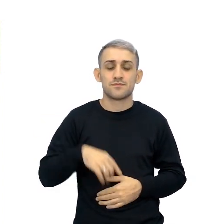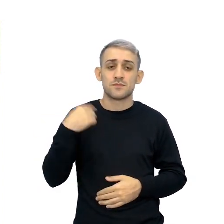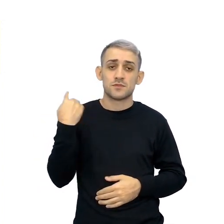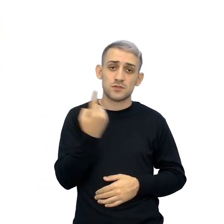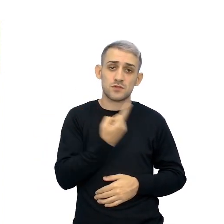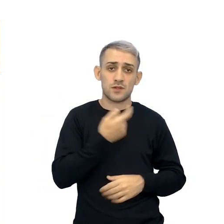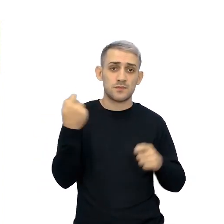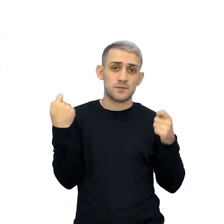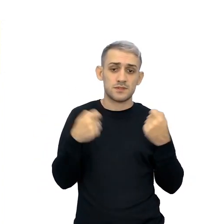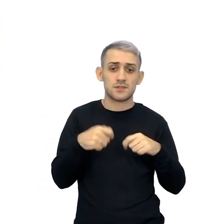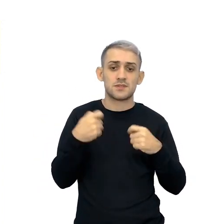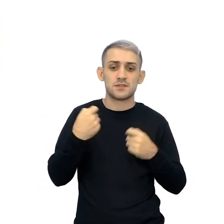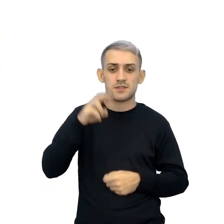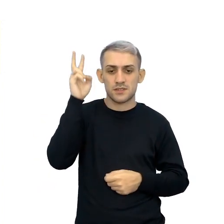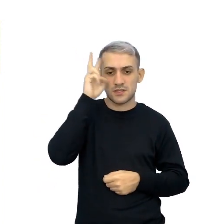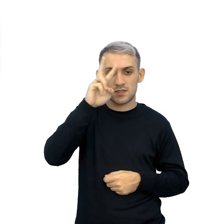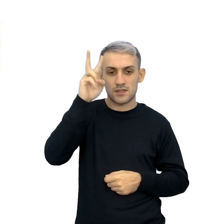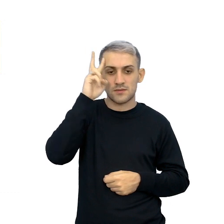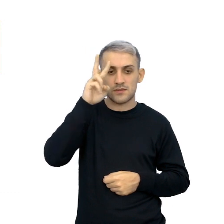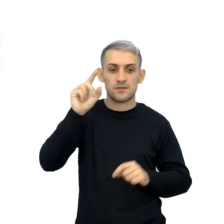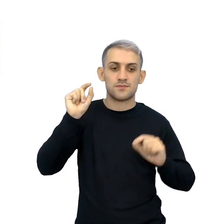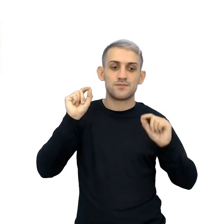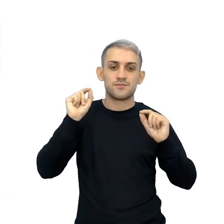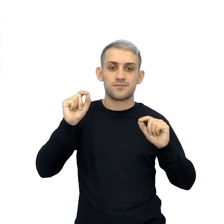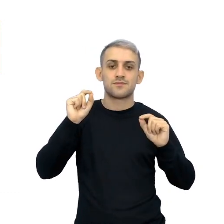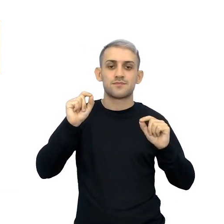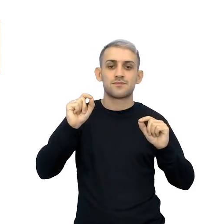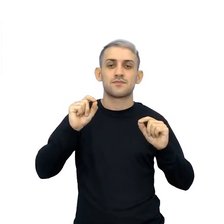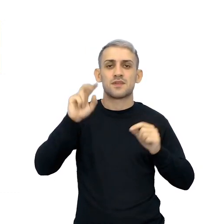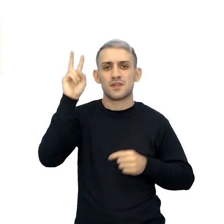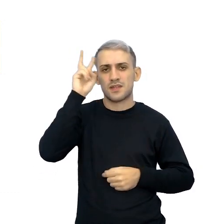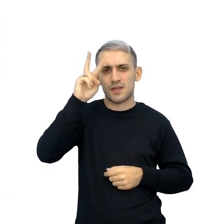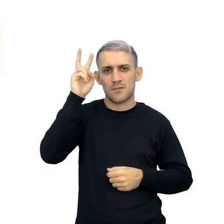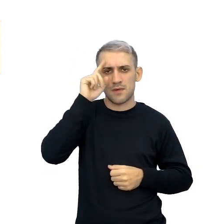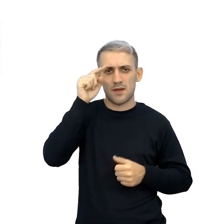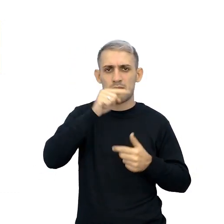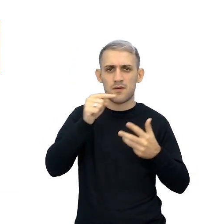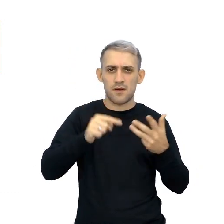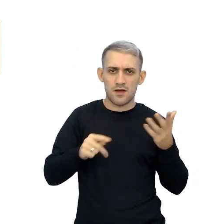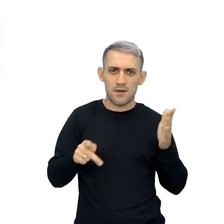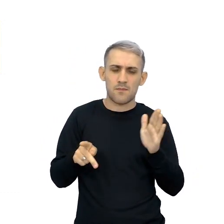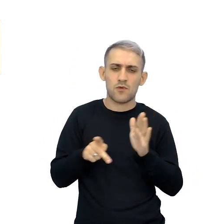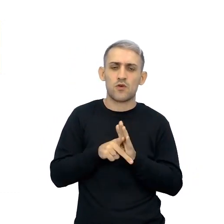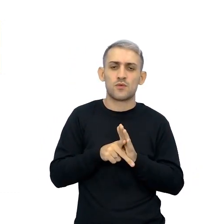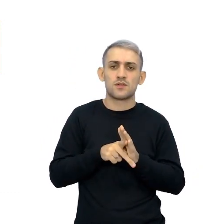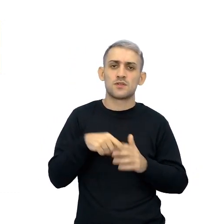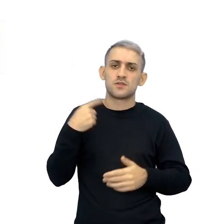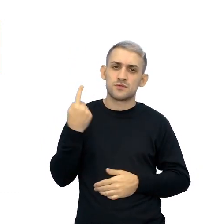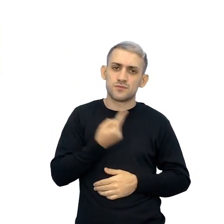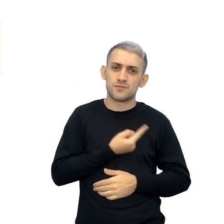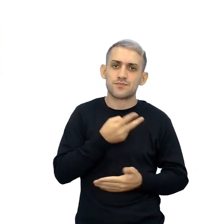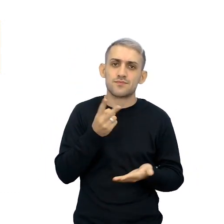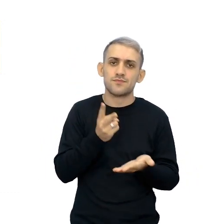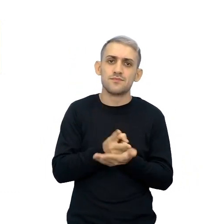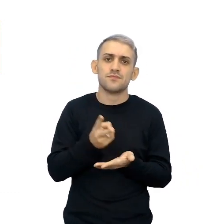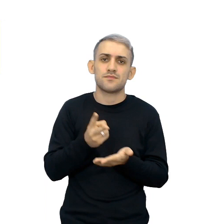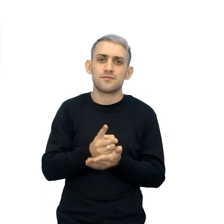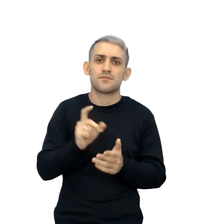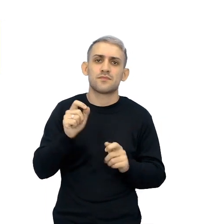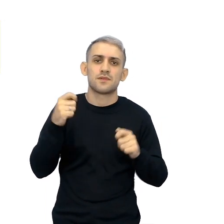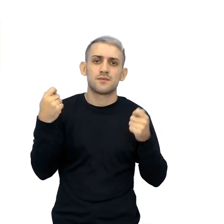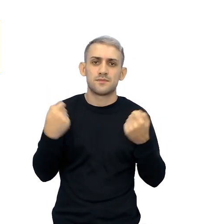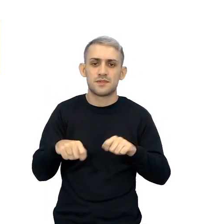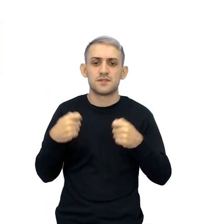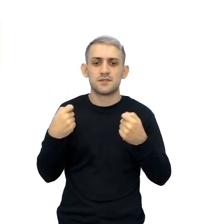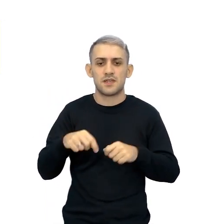lembrar que, né, ele vai resgatar elementos, é claro, sempre que a gente precisar, a gente